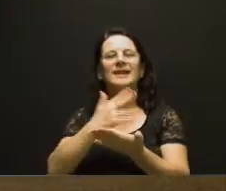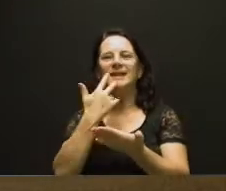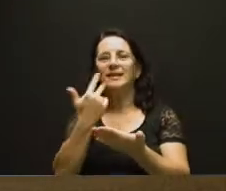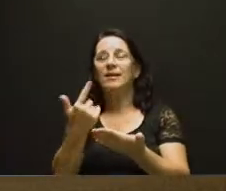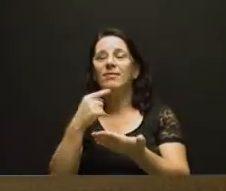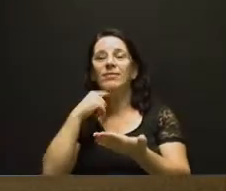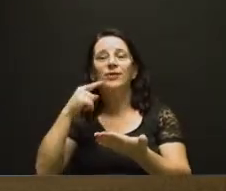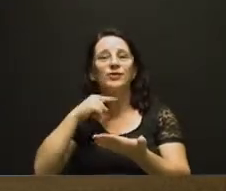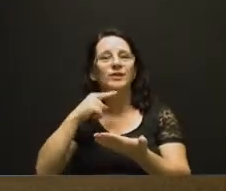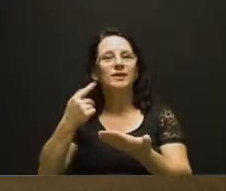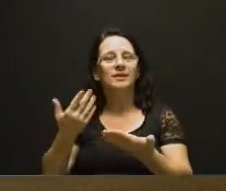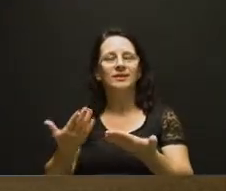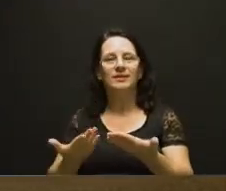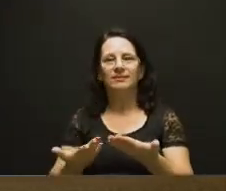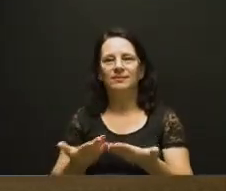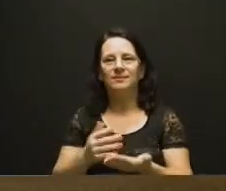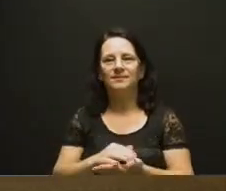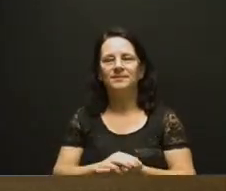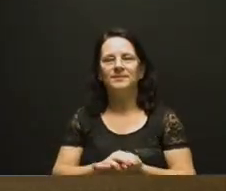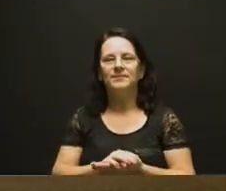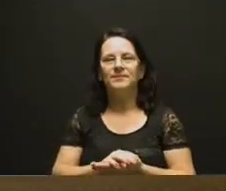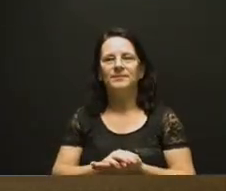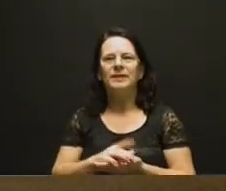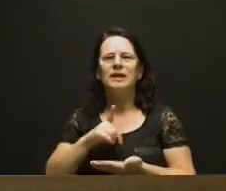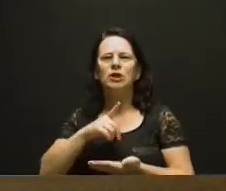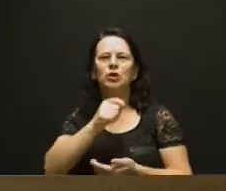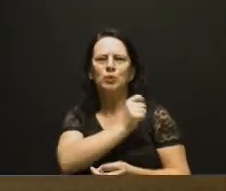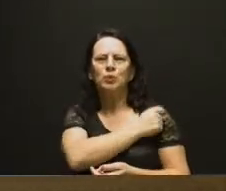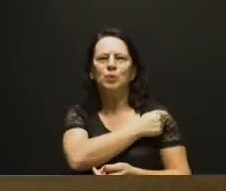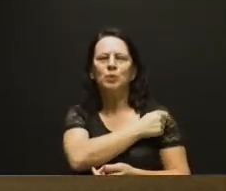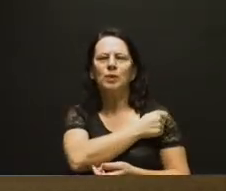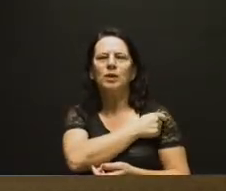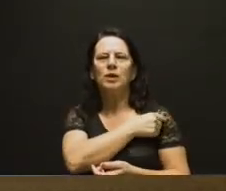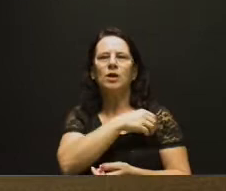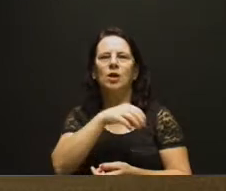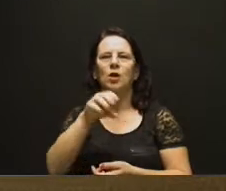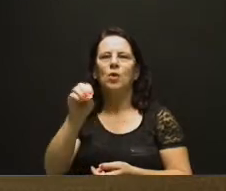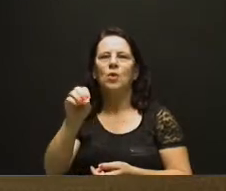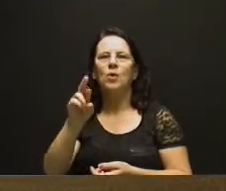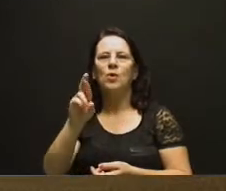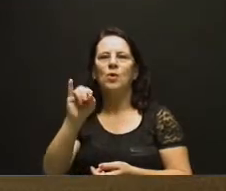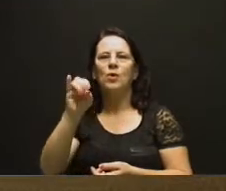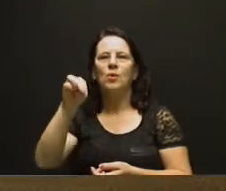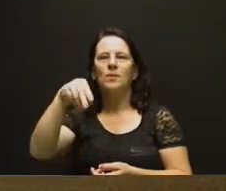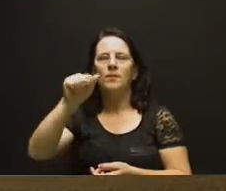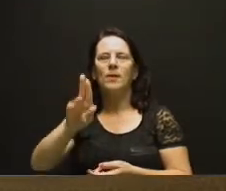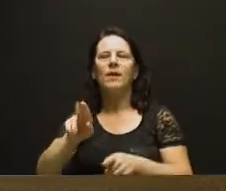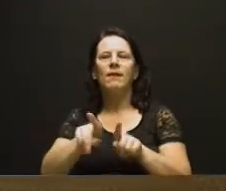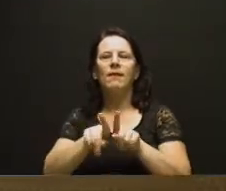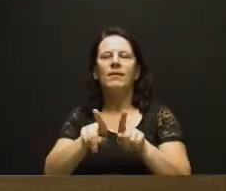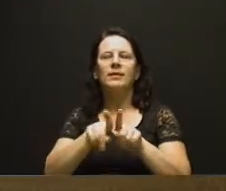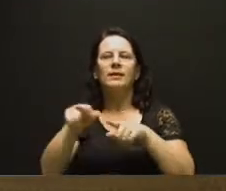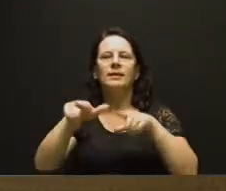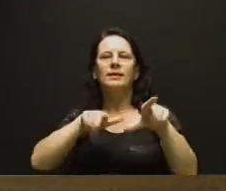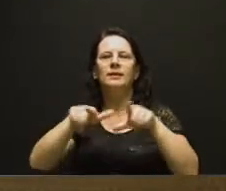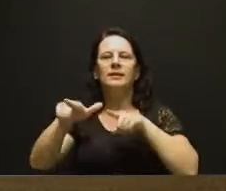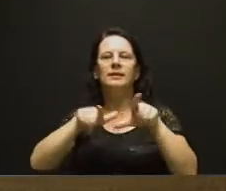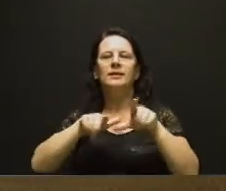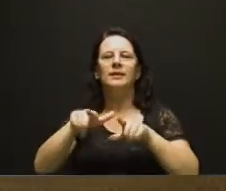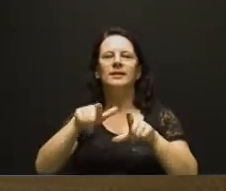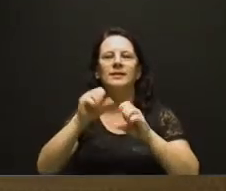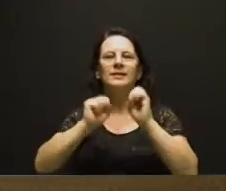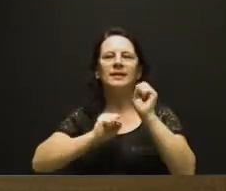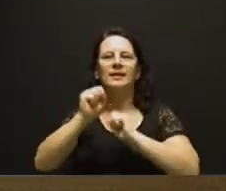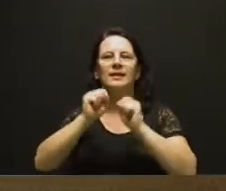adianta que uma aluna o funcionário da terra conta estava